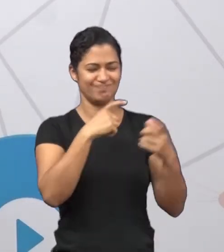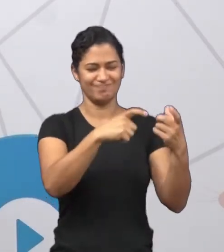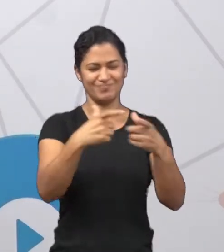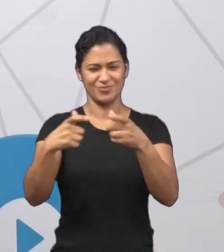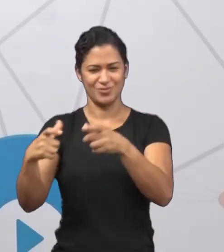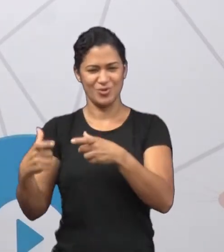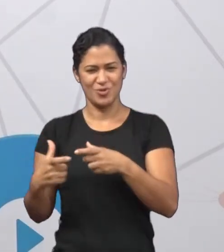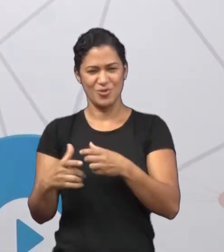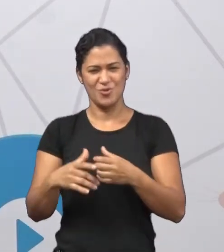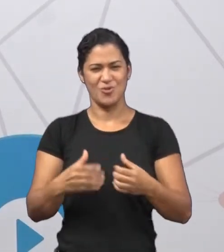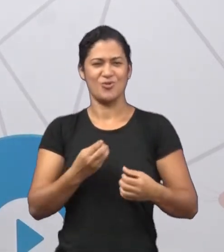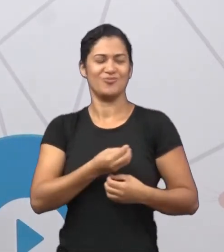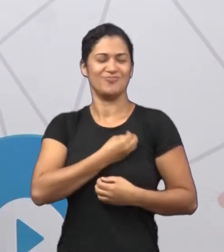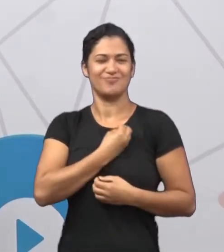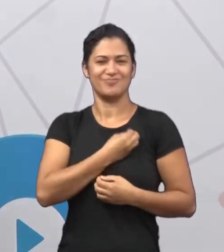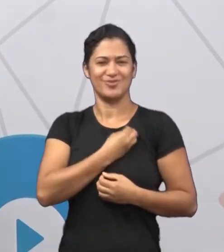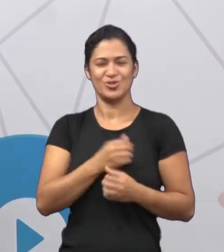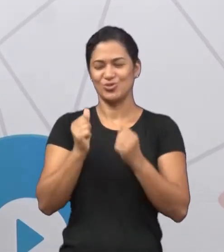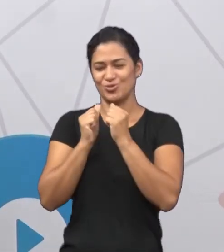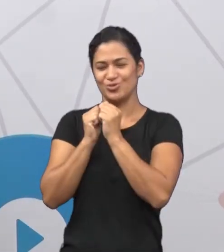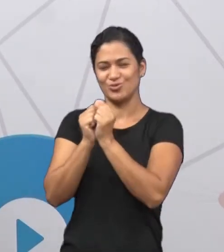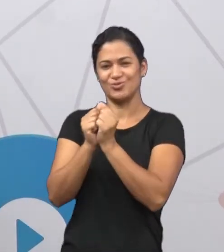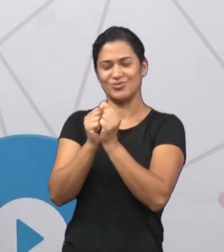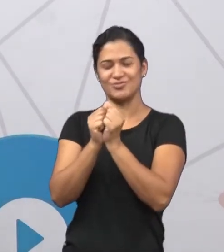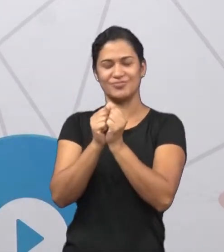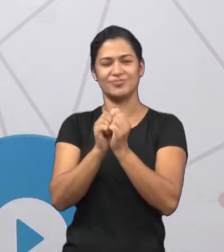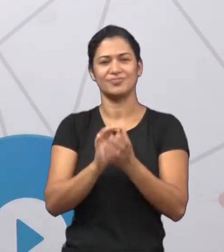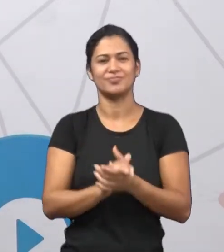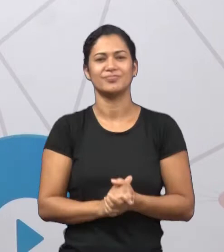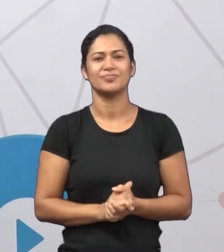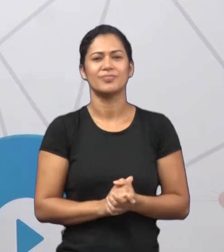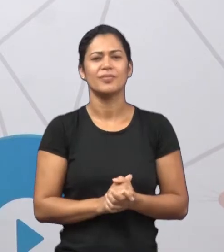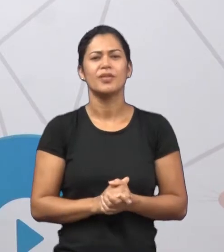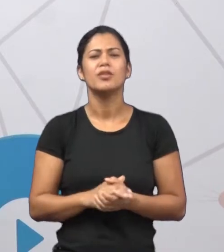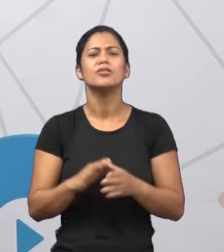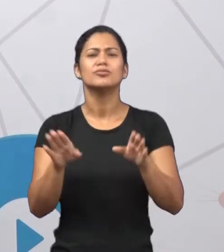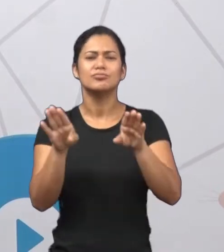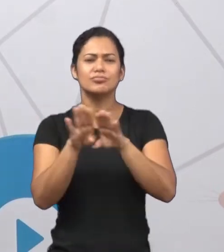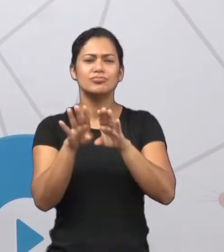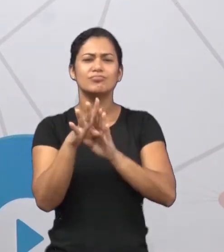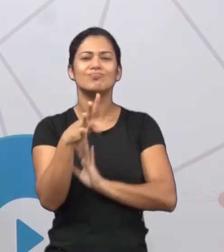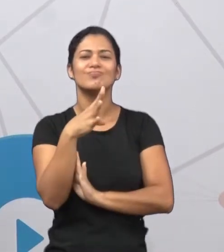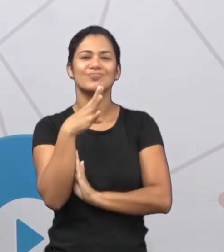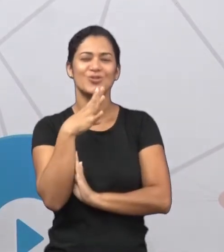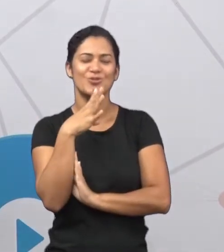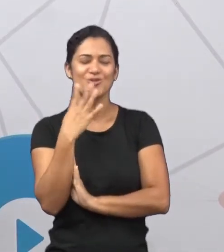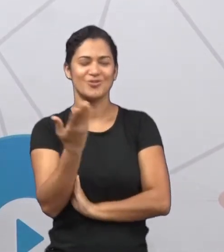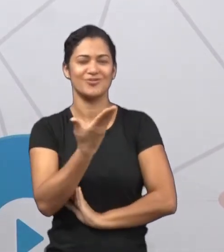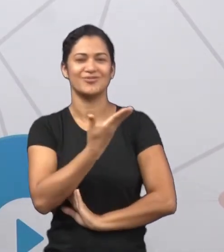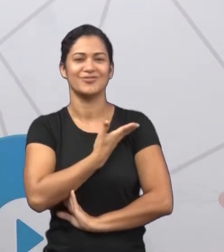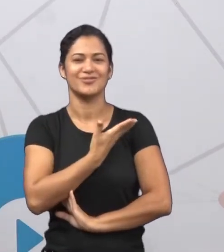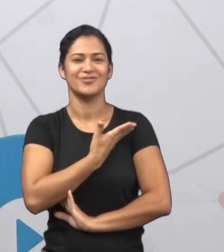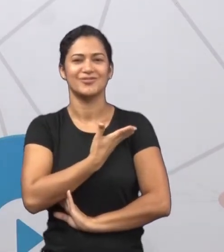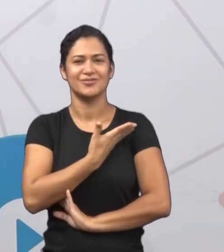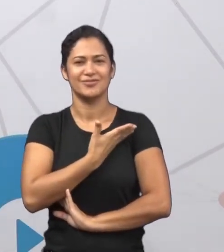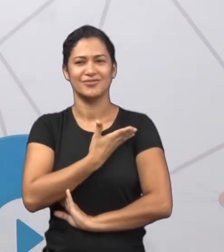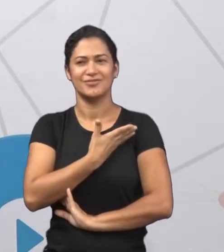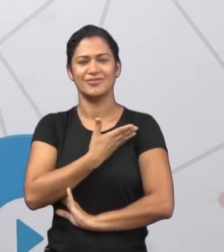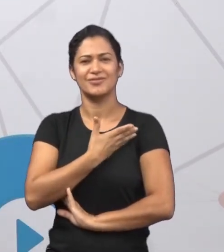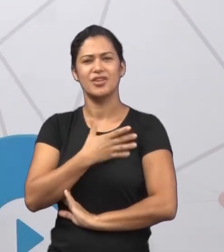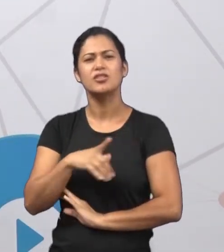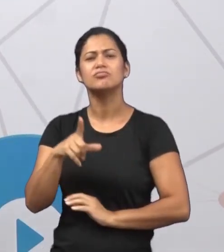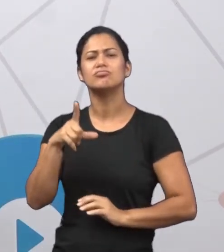lugar de nós convivermos, não foi? Isso, que é um lugar onde a gente conhece colegas, onde